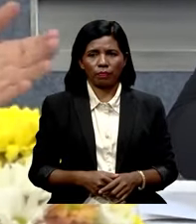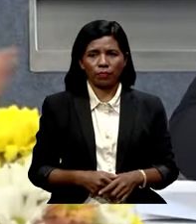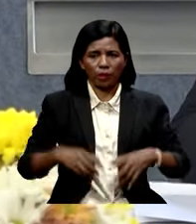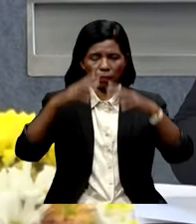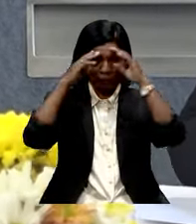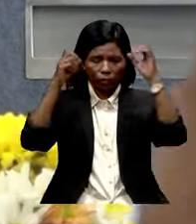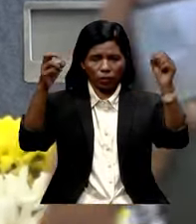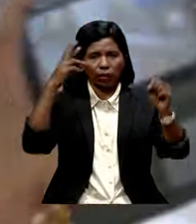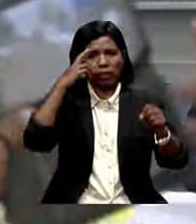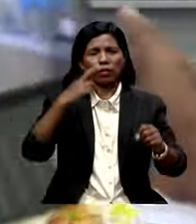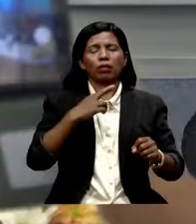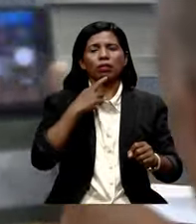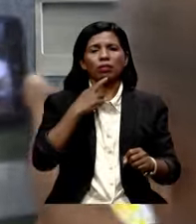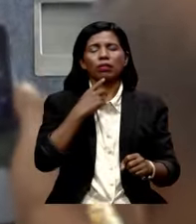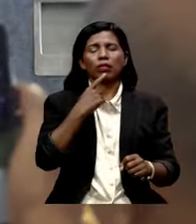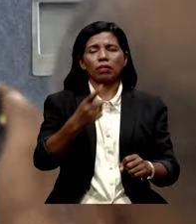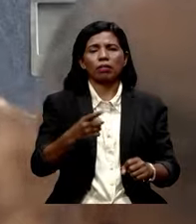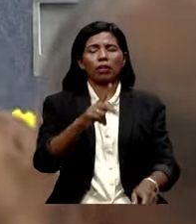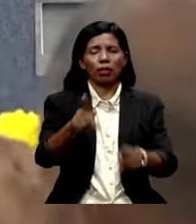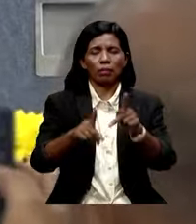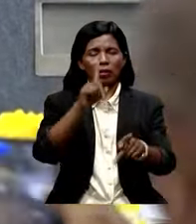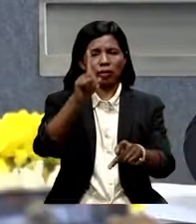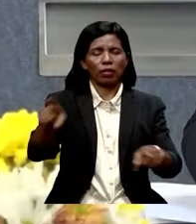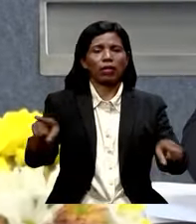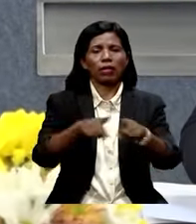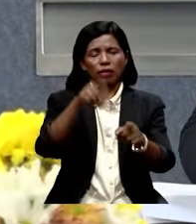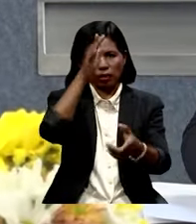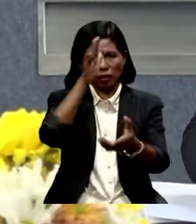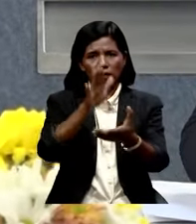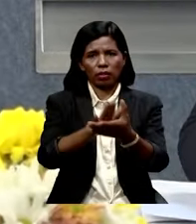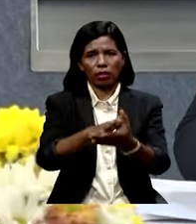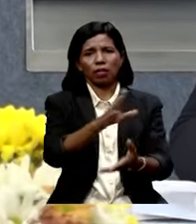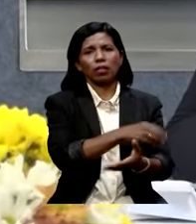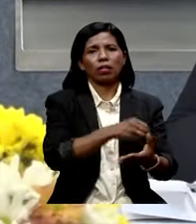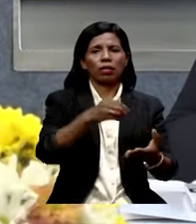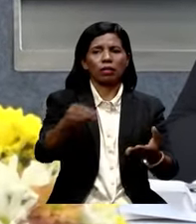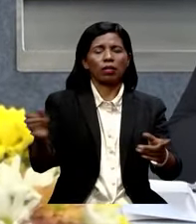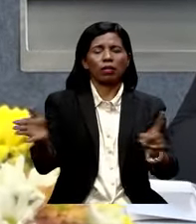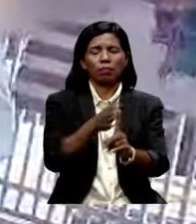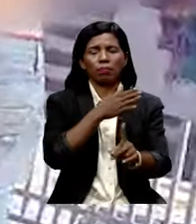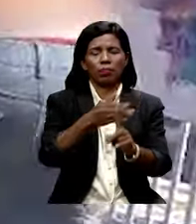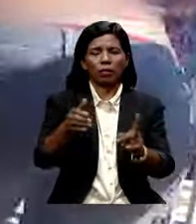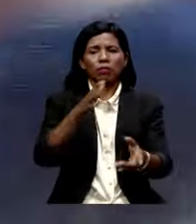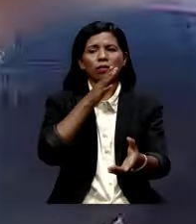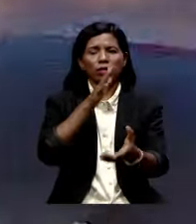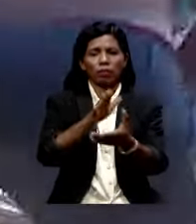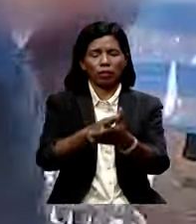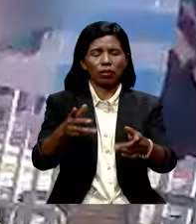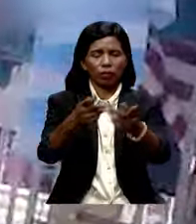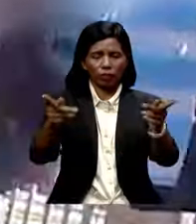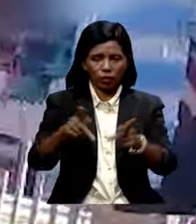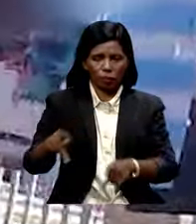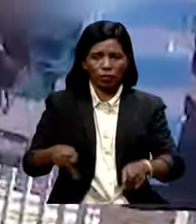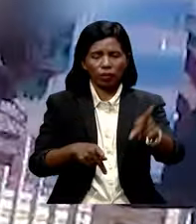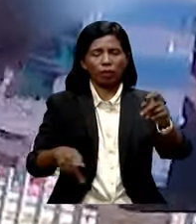Presidente da República, José Ramos Horta, lamenta o cidadão Ida, no Darlang, nebe foi na Laisne, Bacunia Fen e a Fatim Público, mercado Taibesi,